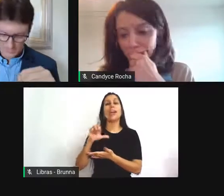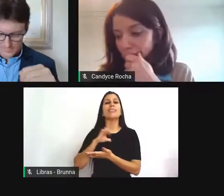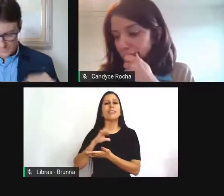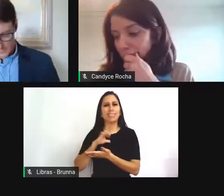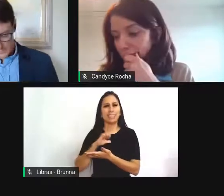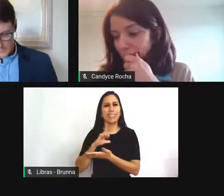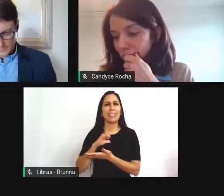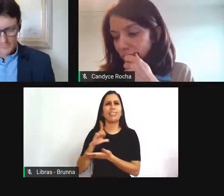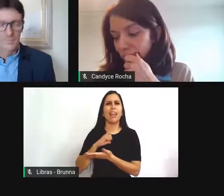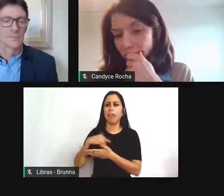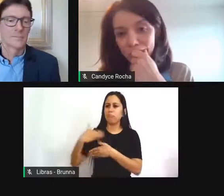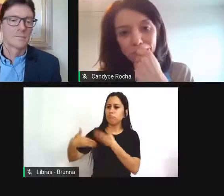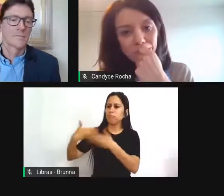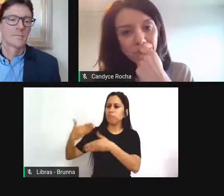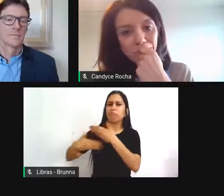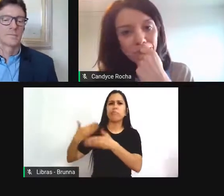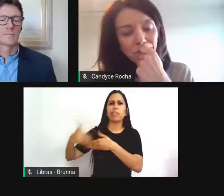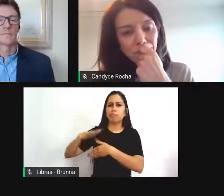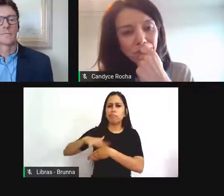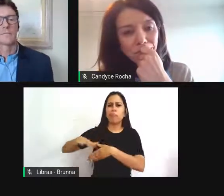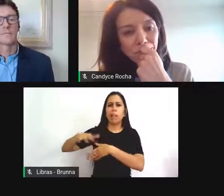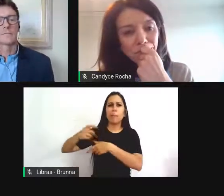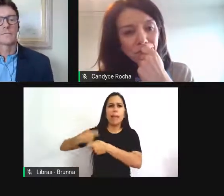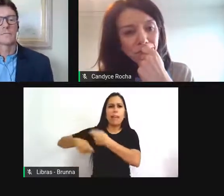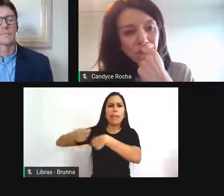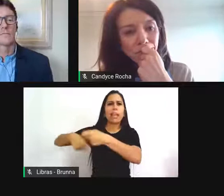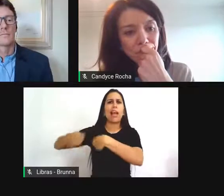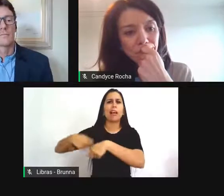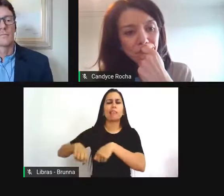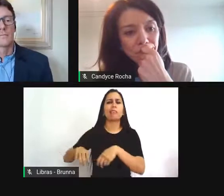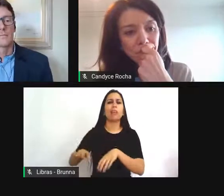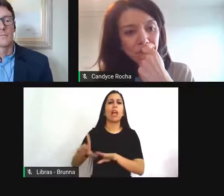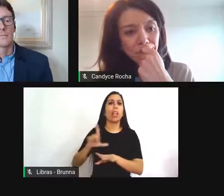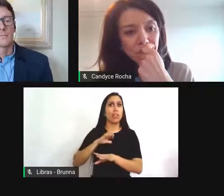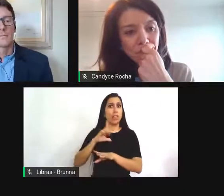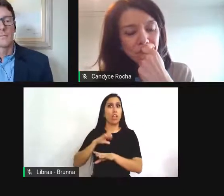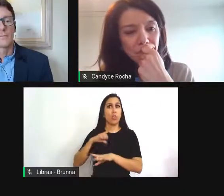atuam nesse mercado, que tem nisso um negócio. Pegam